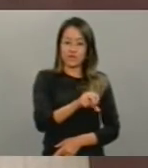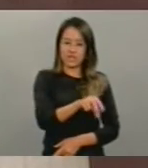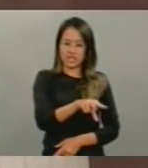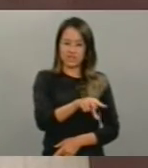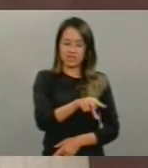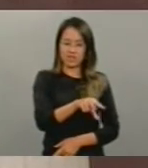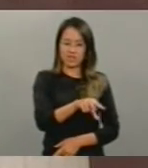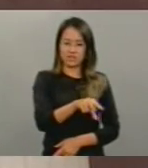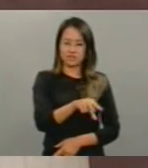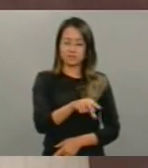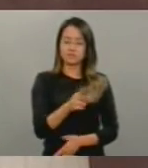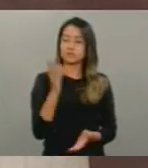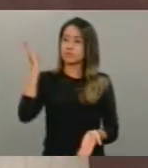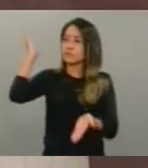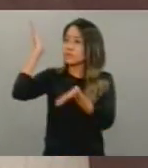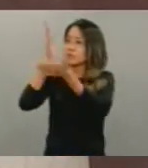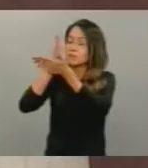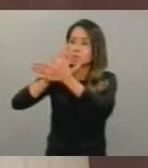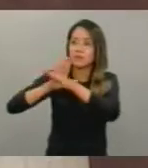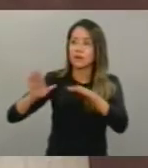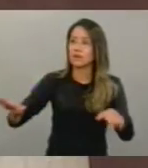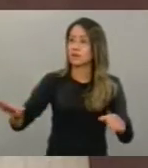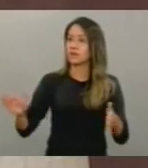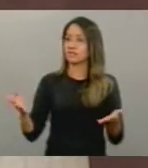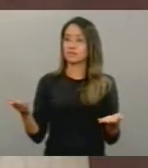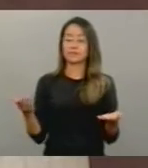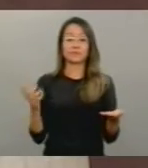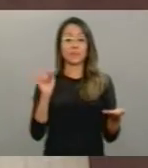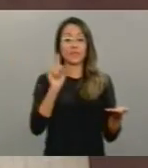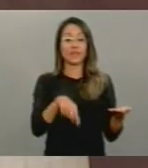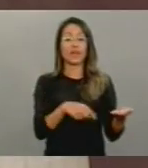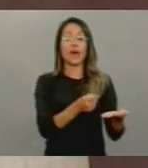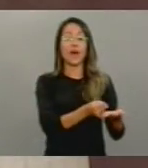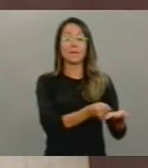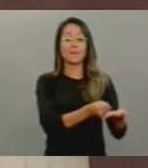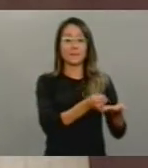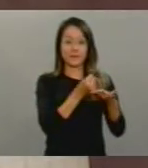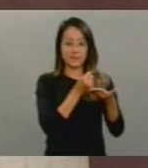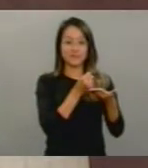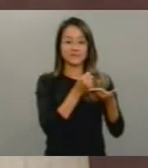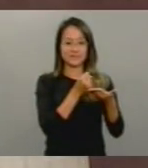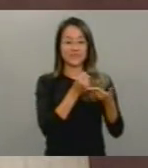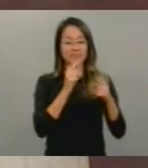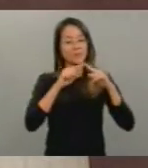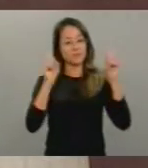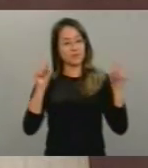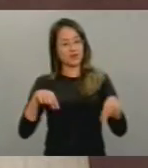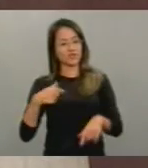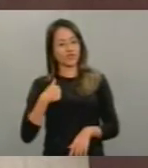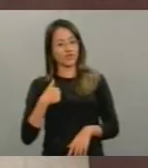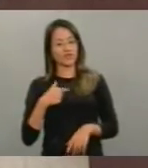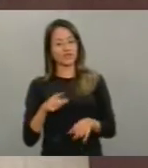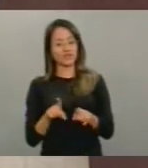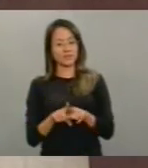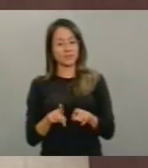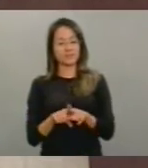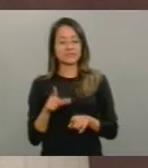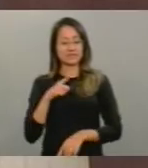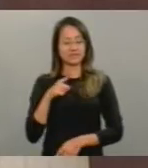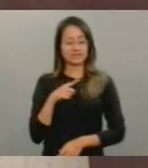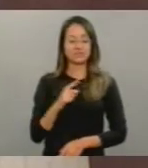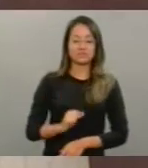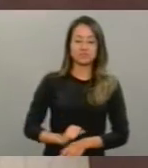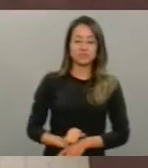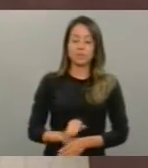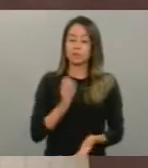por isso que estão em apoio ao nosso projeto contra a pulverização aérea e pela produção de alimentos saudáveis. Portanto, eu queria, sobretudo,